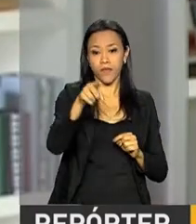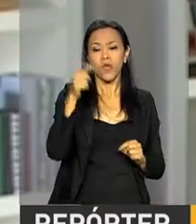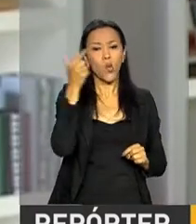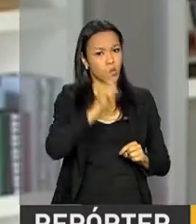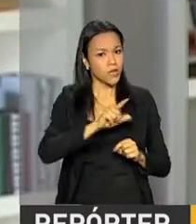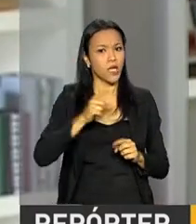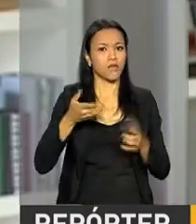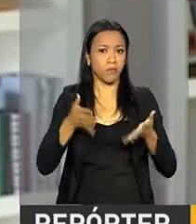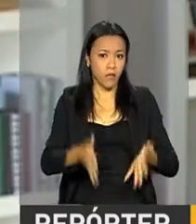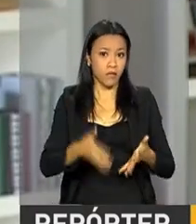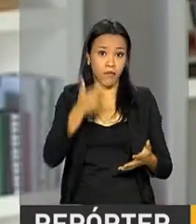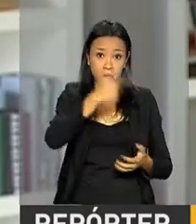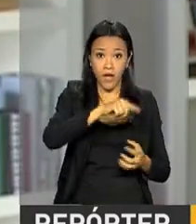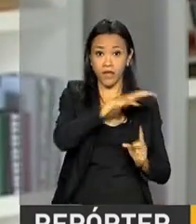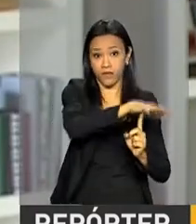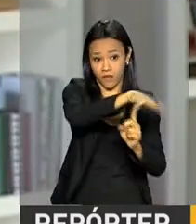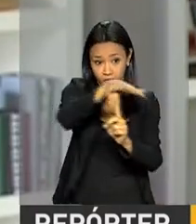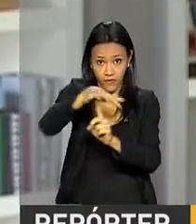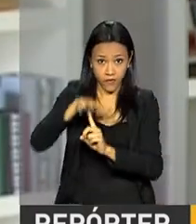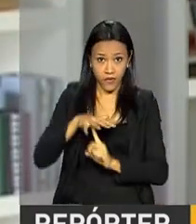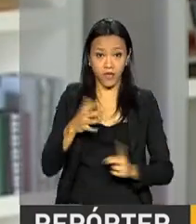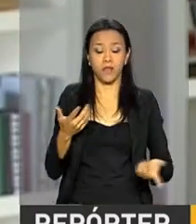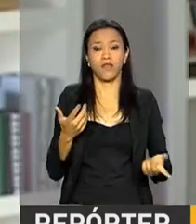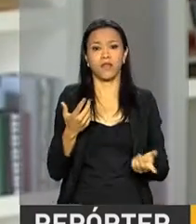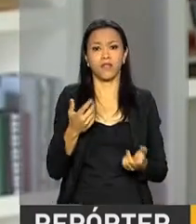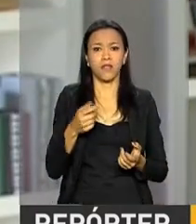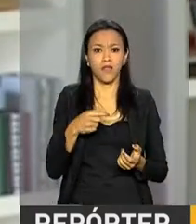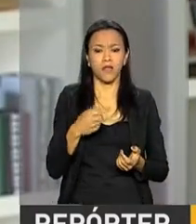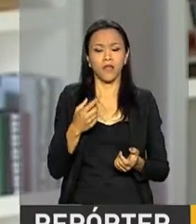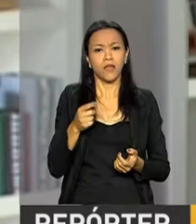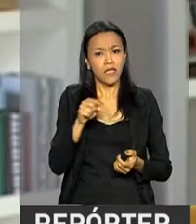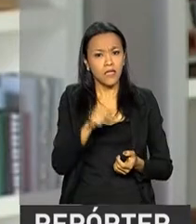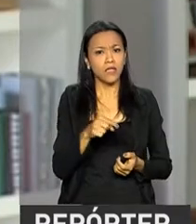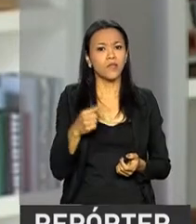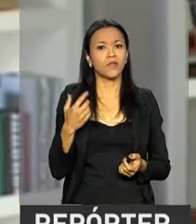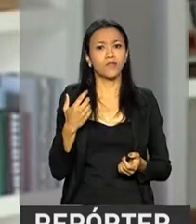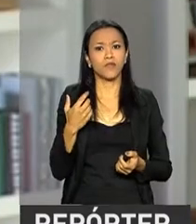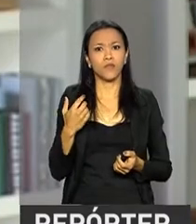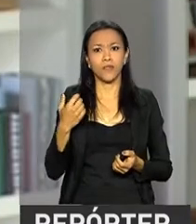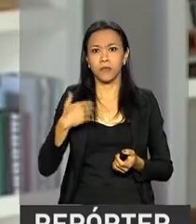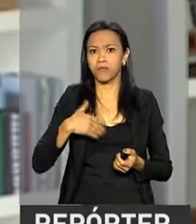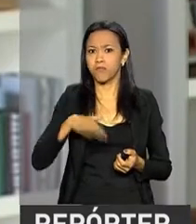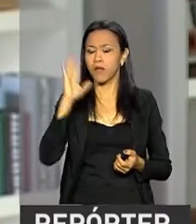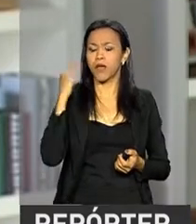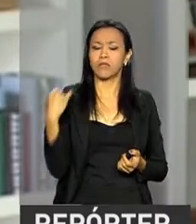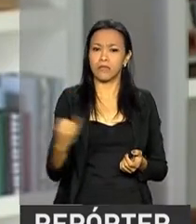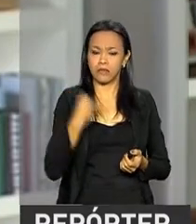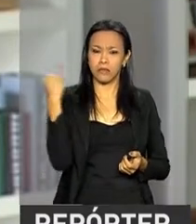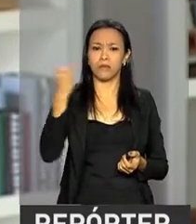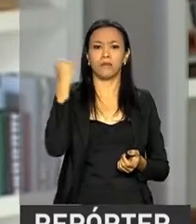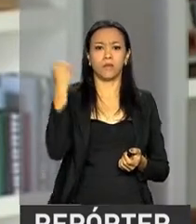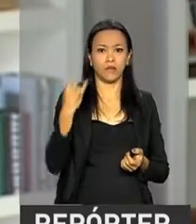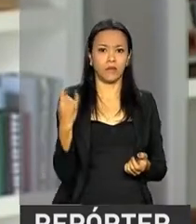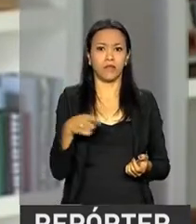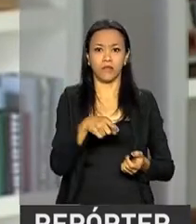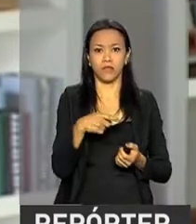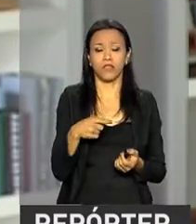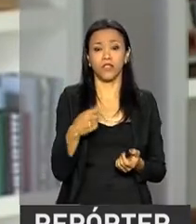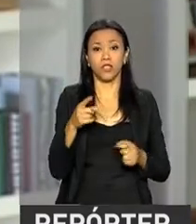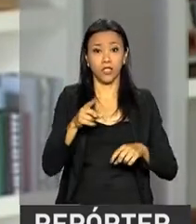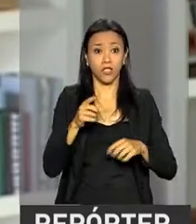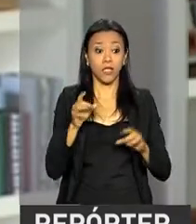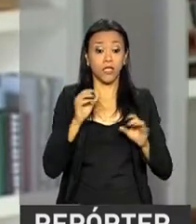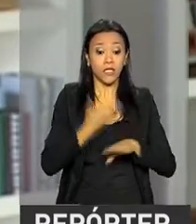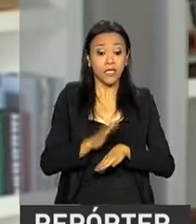cera a gente ter a qualificação diretamente nos produtos acho que é fã dos impactos mais importantes também de